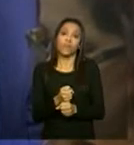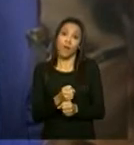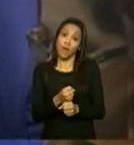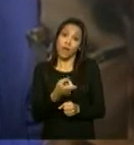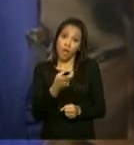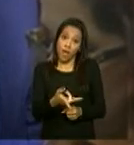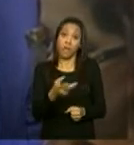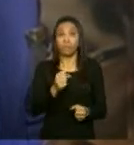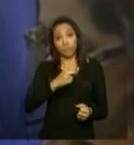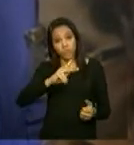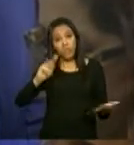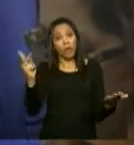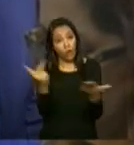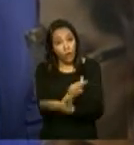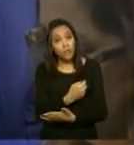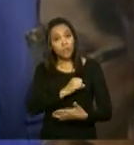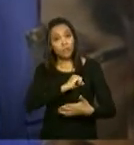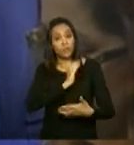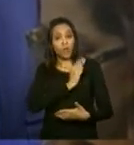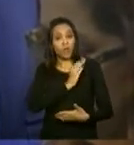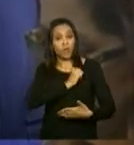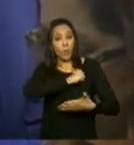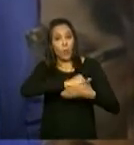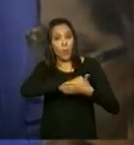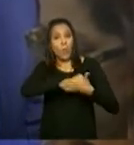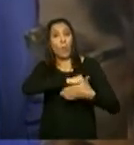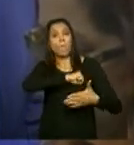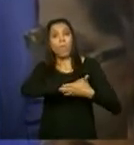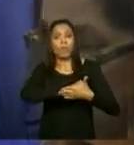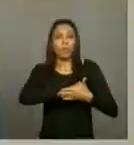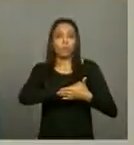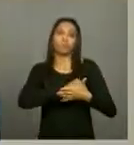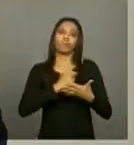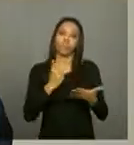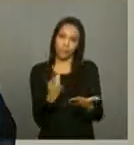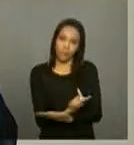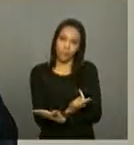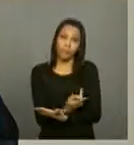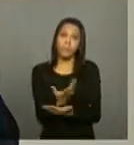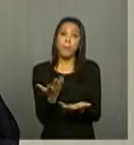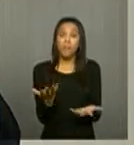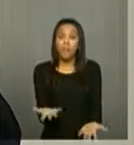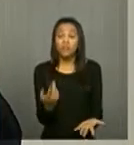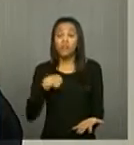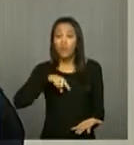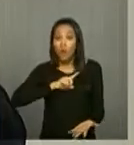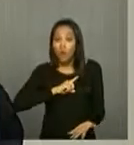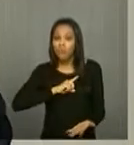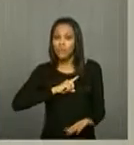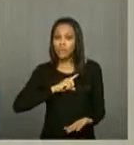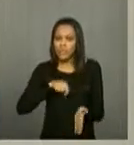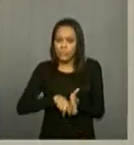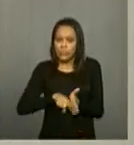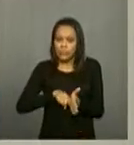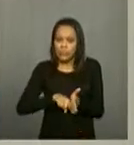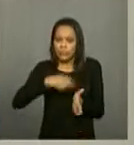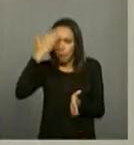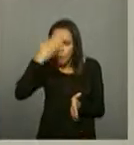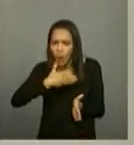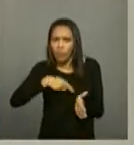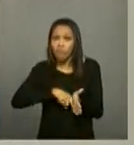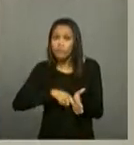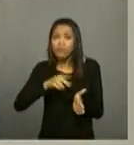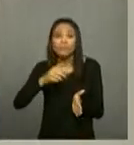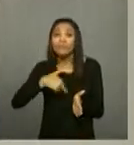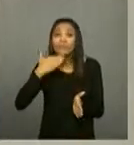mesmo infarto do miocárdio mas nós peritos que lidamos com a verdade real e com a prova não temos condição de